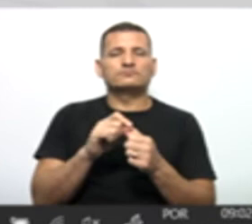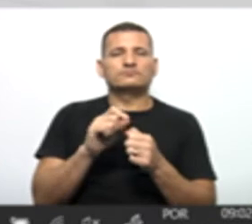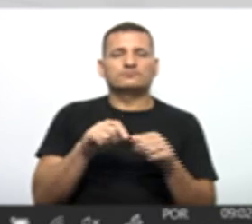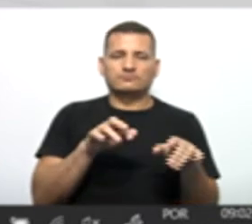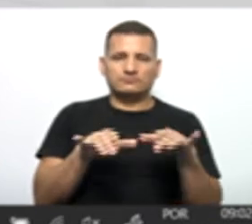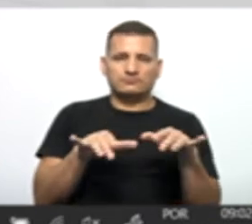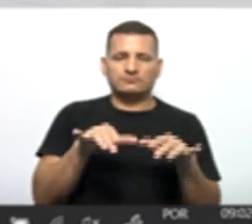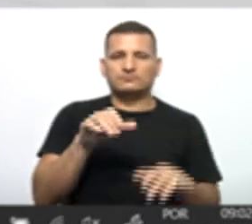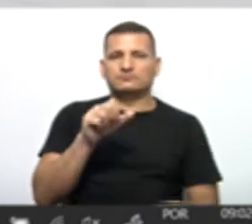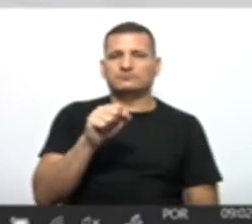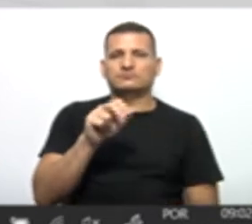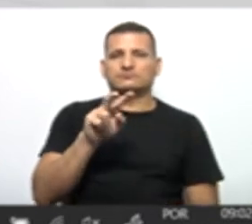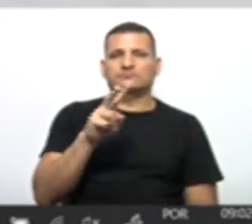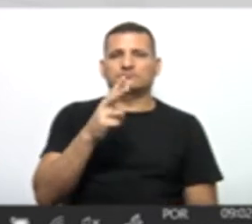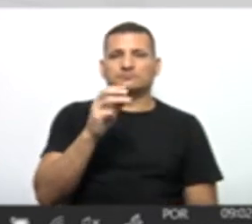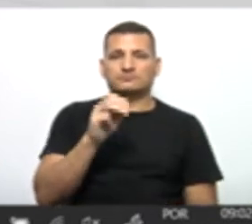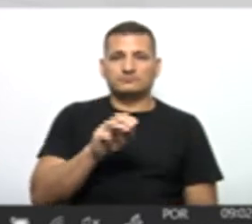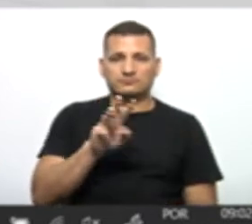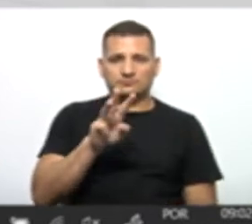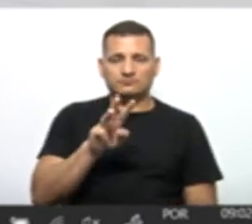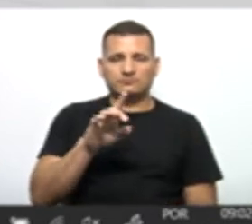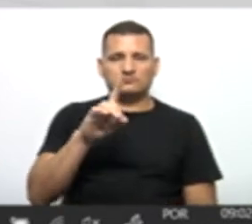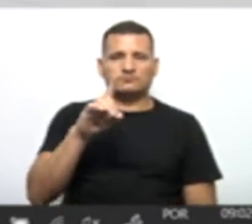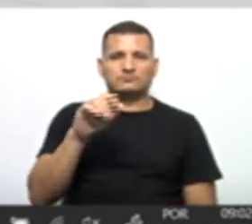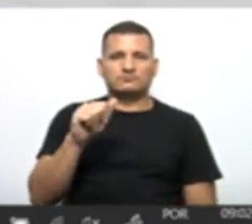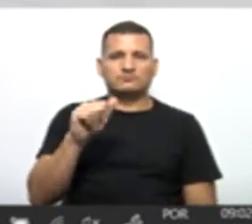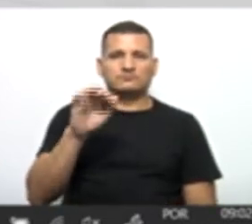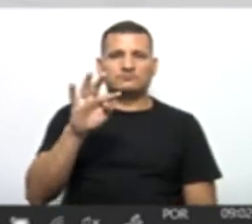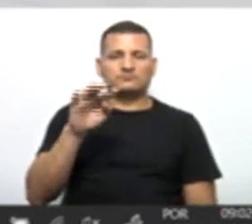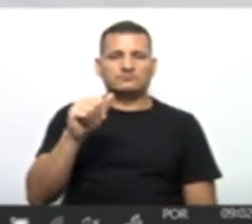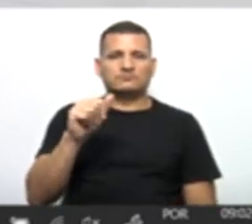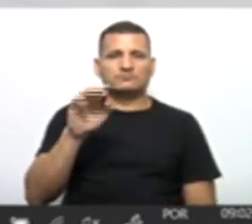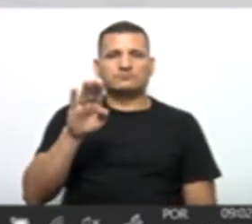databases. Então, vamos lá, show